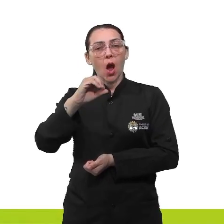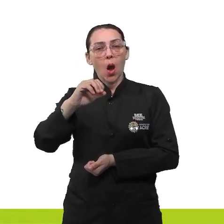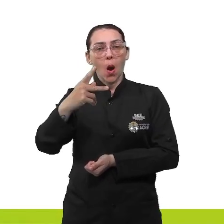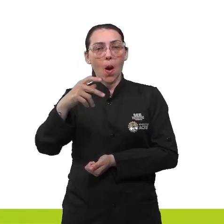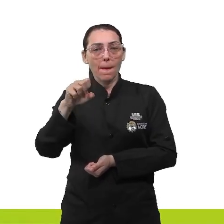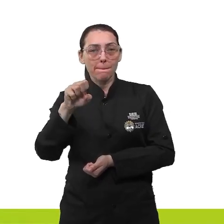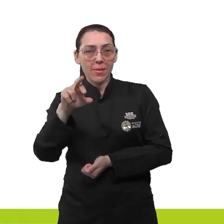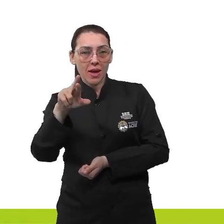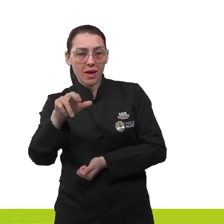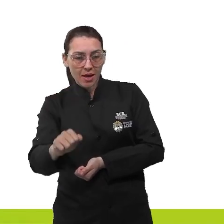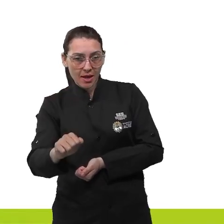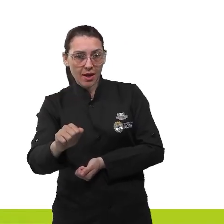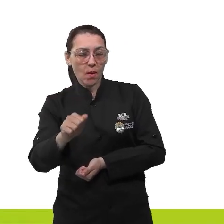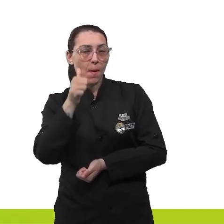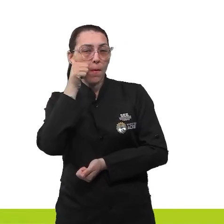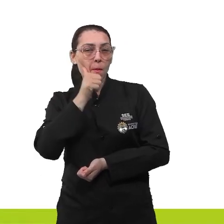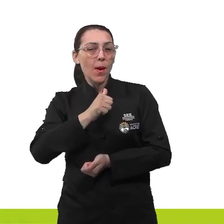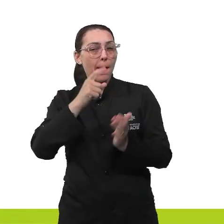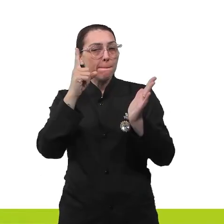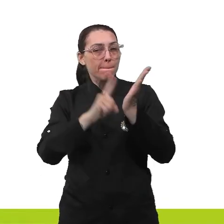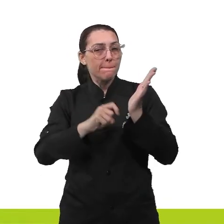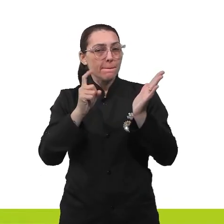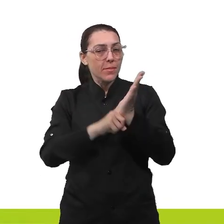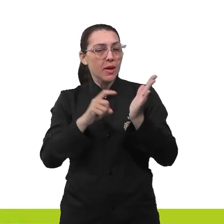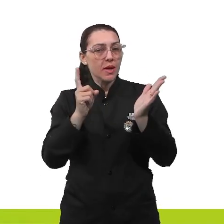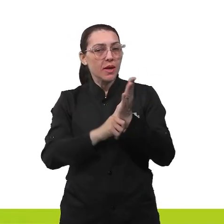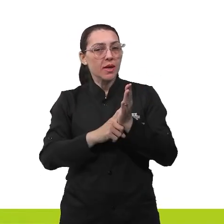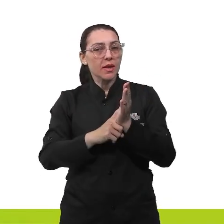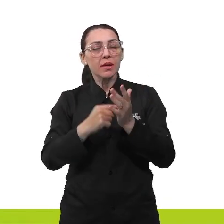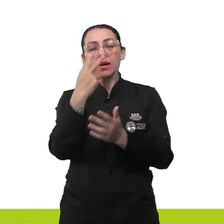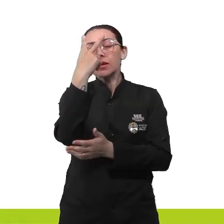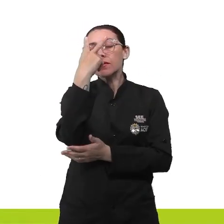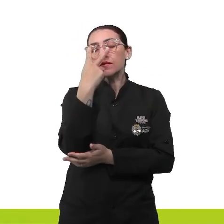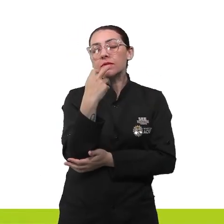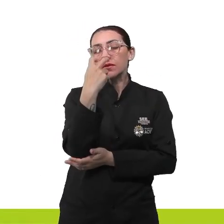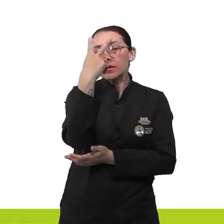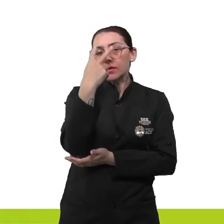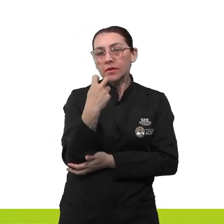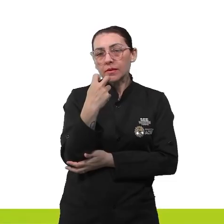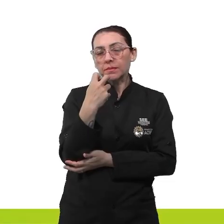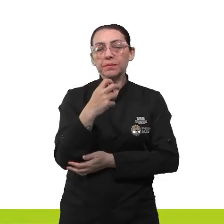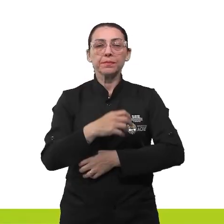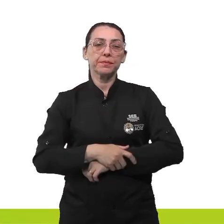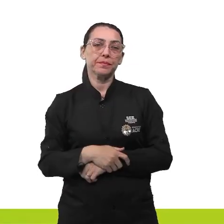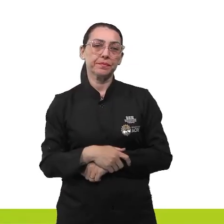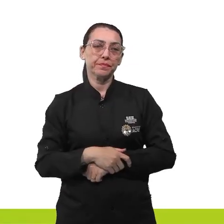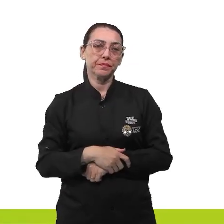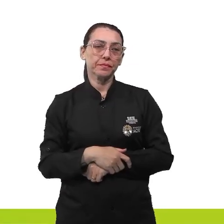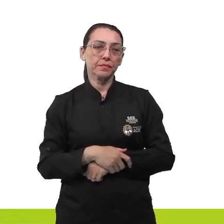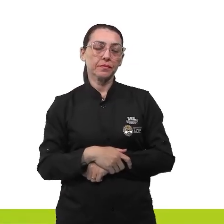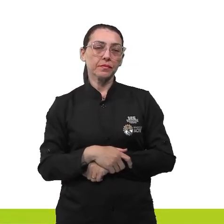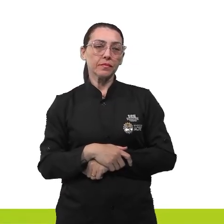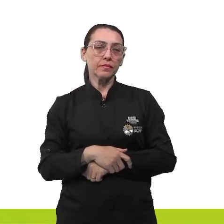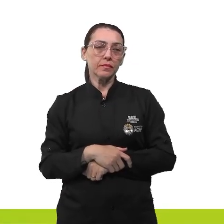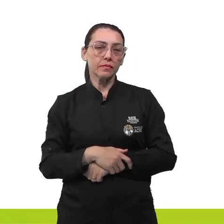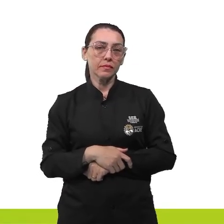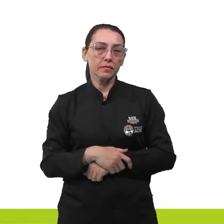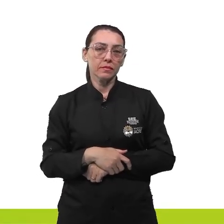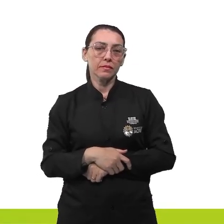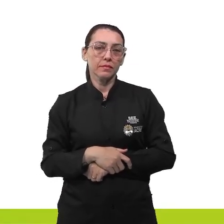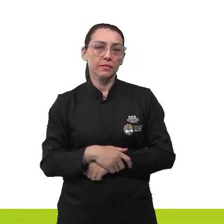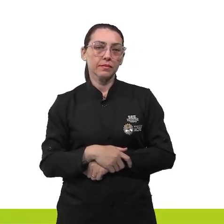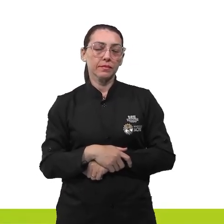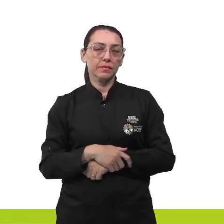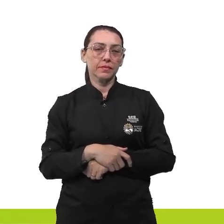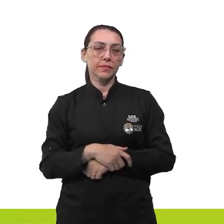ou música clássica, e ela é deficiente visual, tá bom? E ela tem